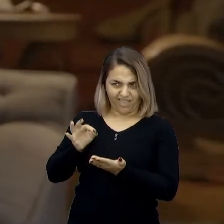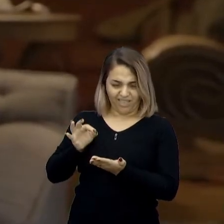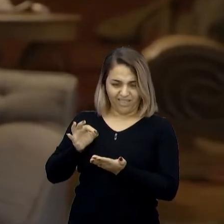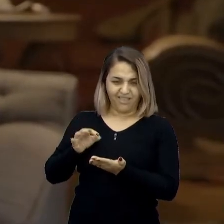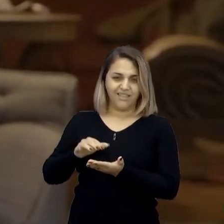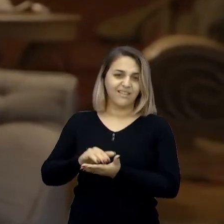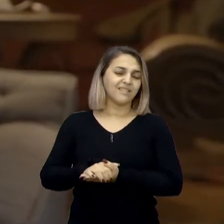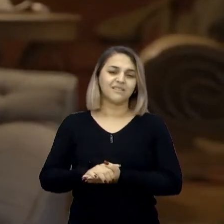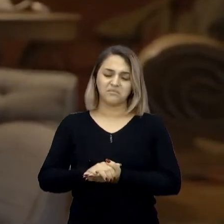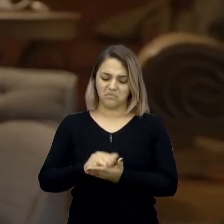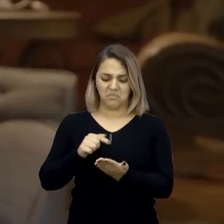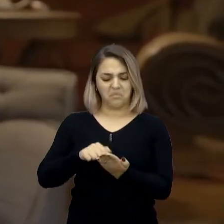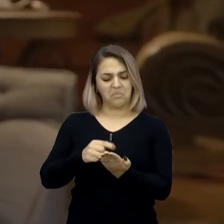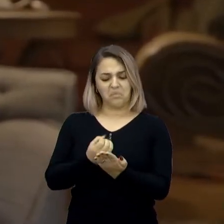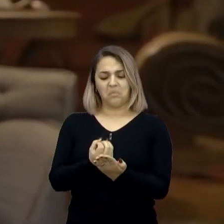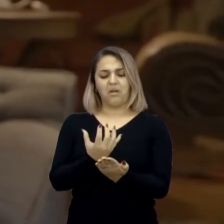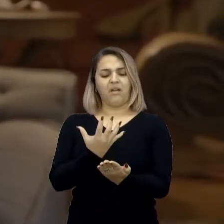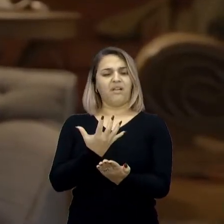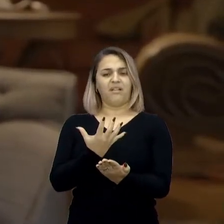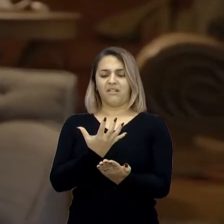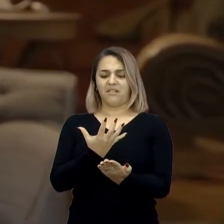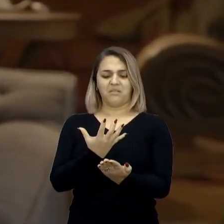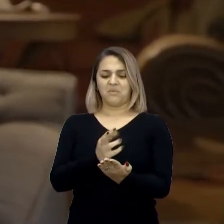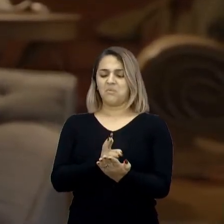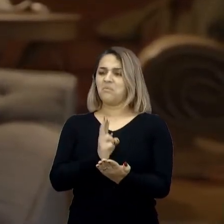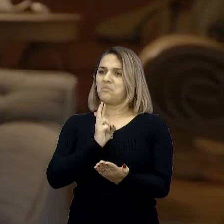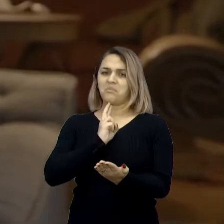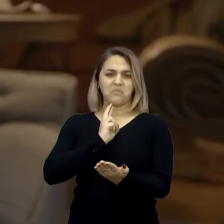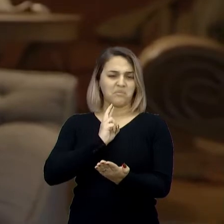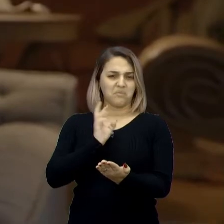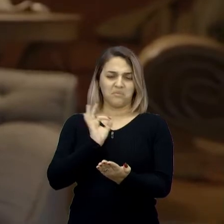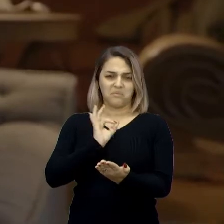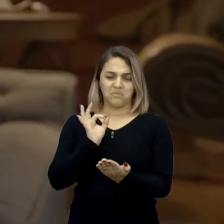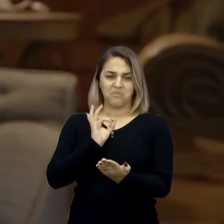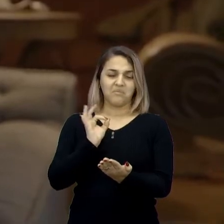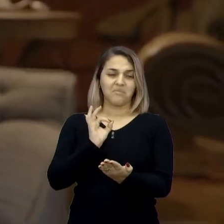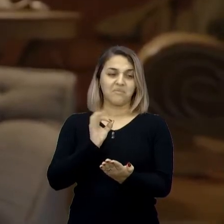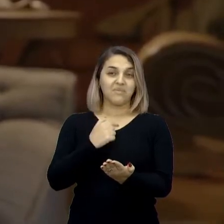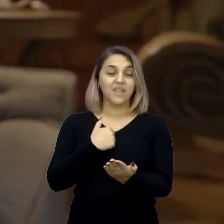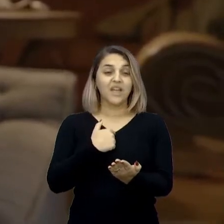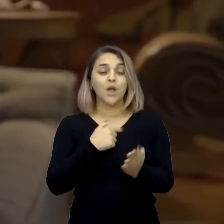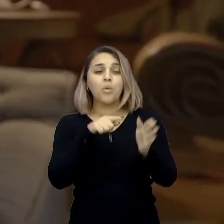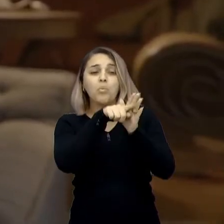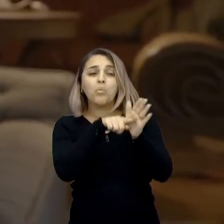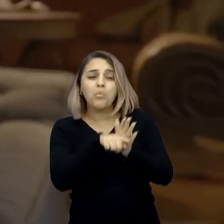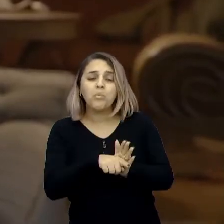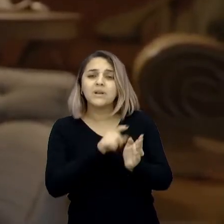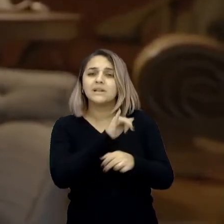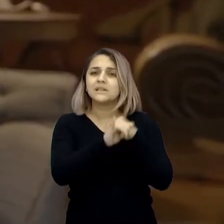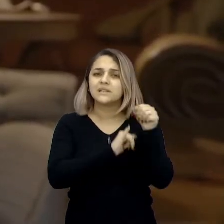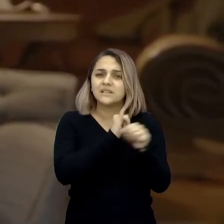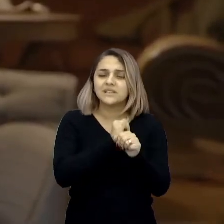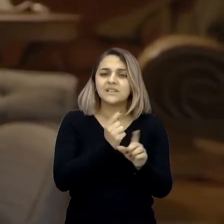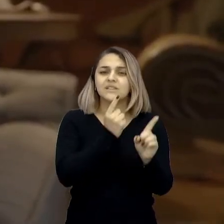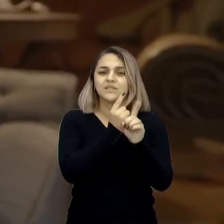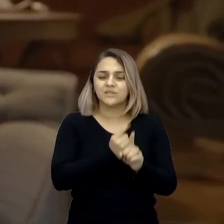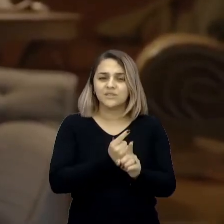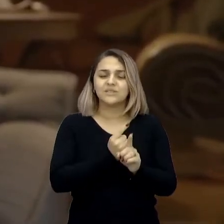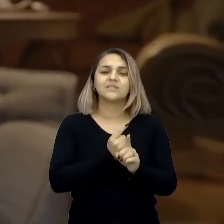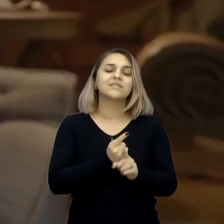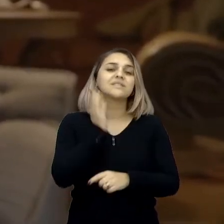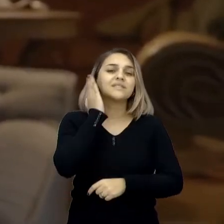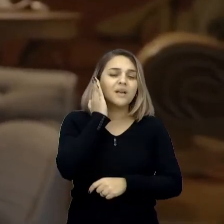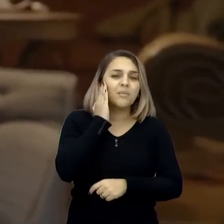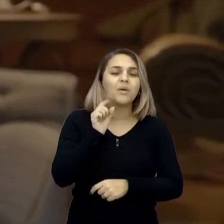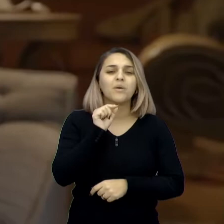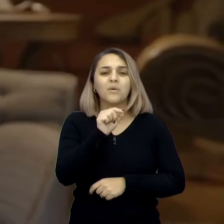Tá tudo claro aqui escrito, mas ela não responde. Veja o que eu encontrei na internet sobre alô Siri, eu quero saber o